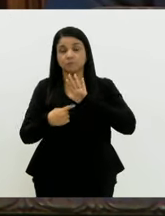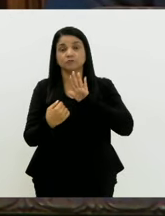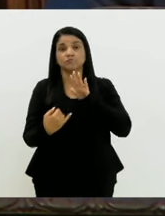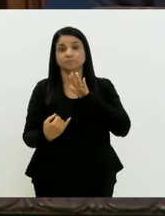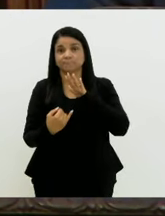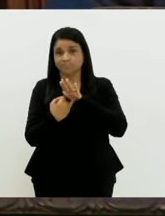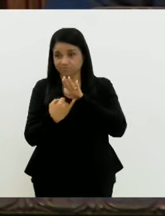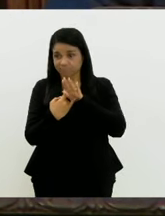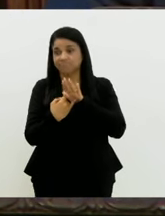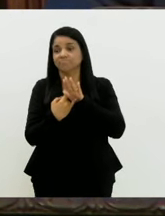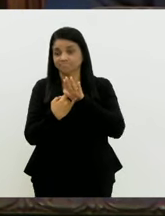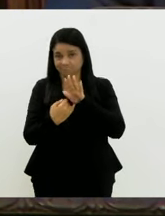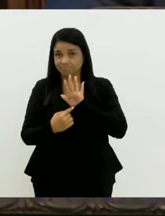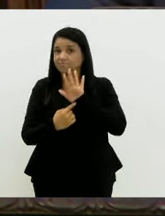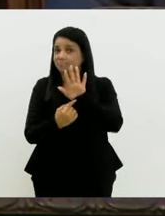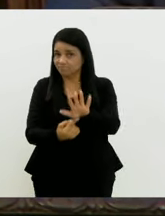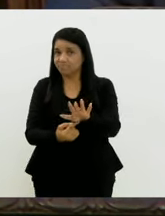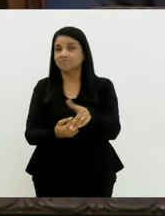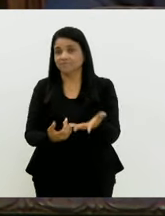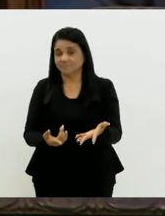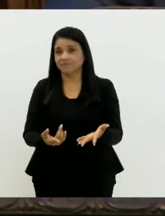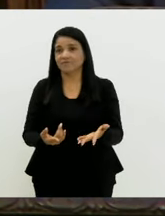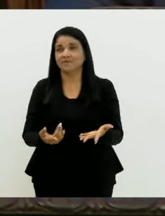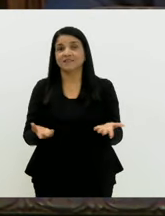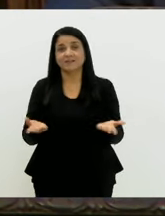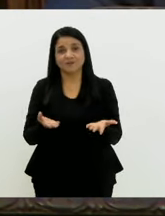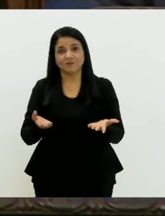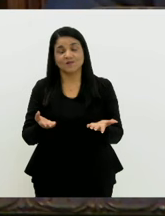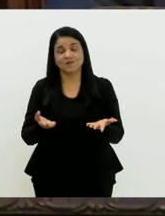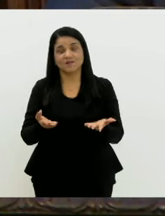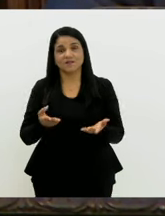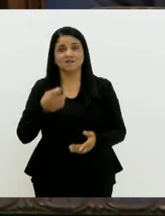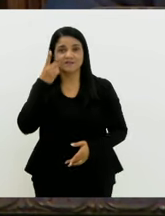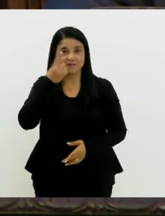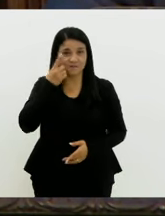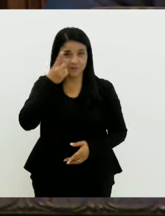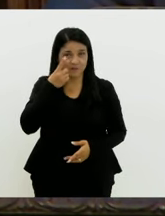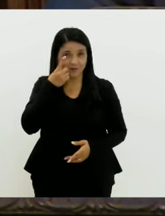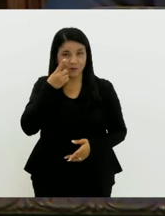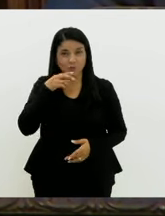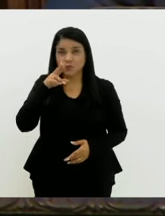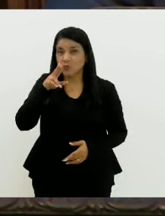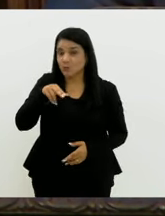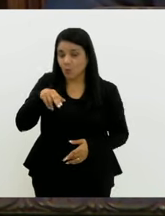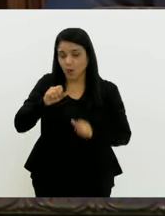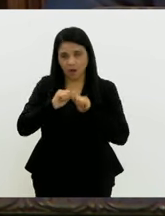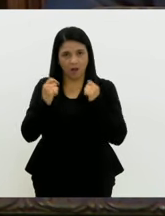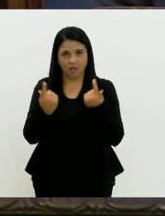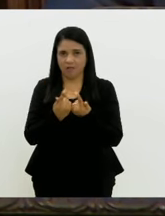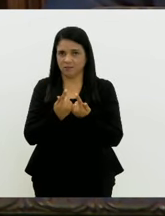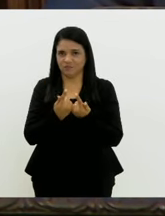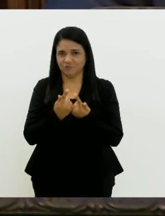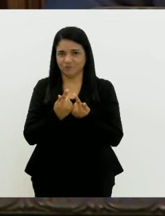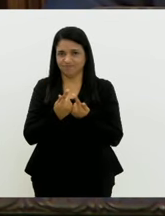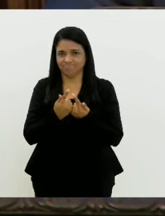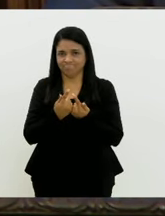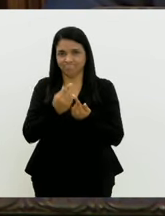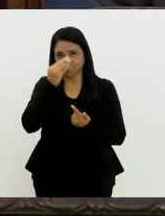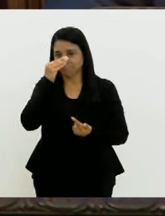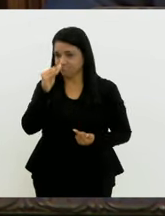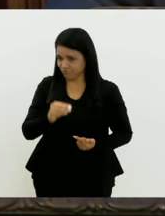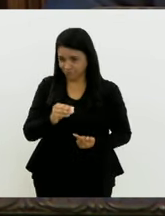de Vossa Excelência, deputado, nunca esta casa nos faltou. Durante o